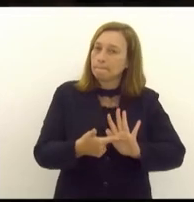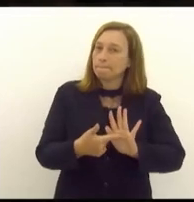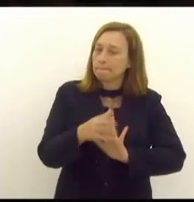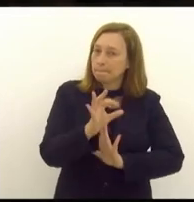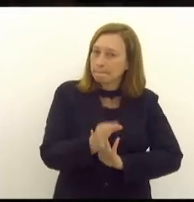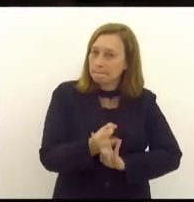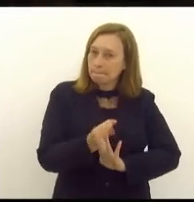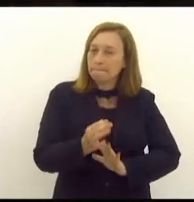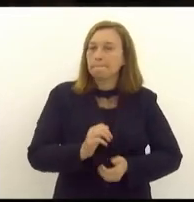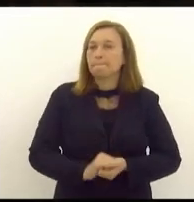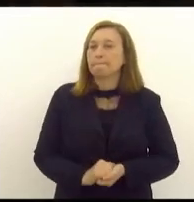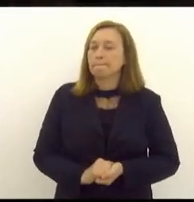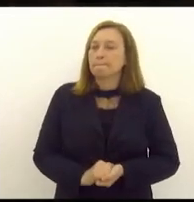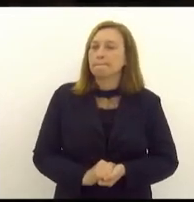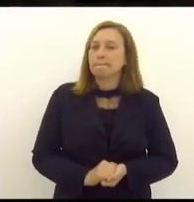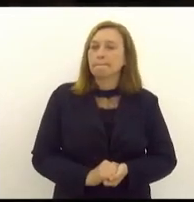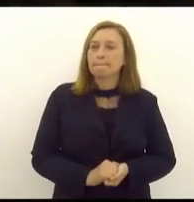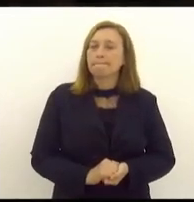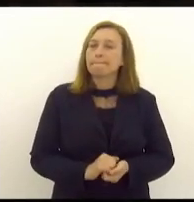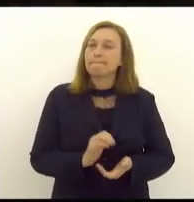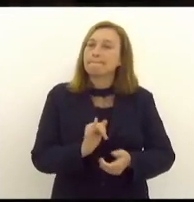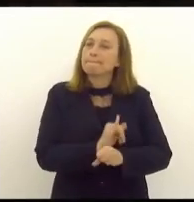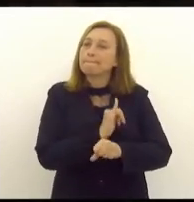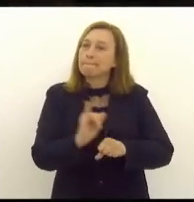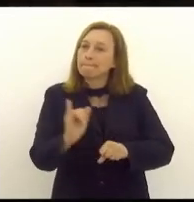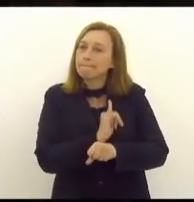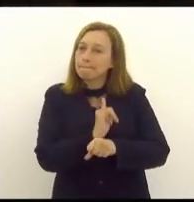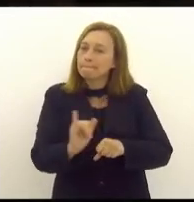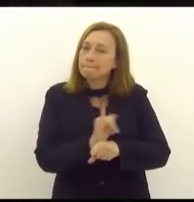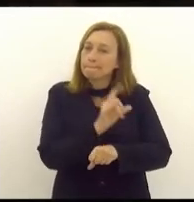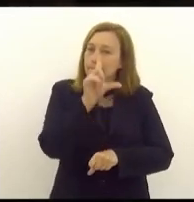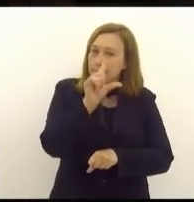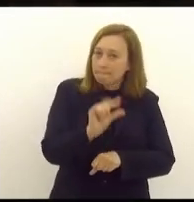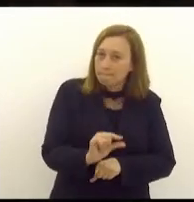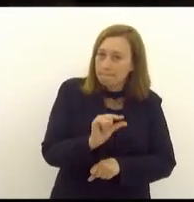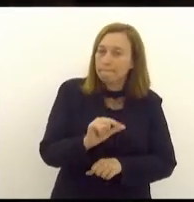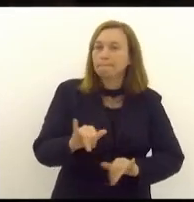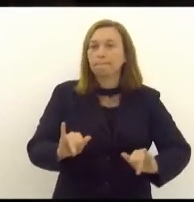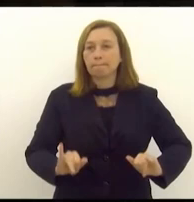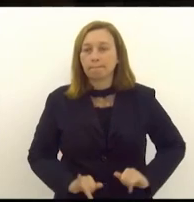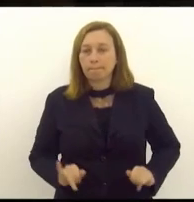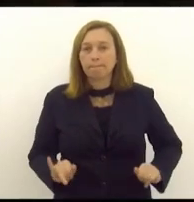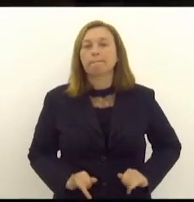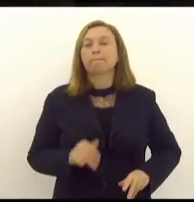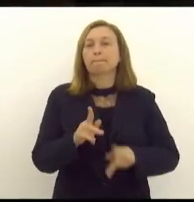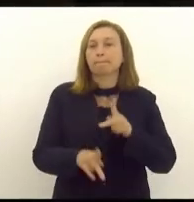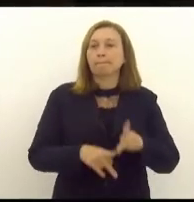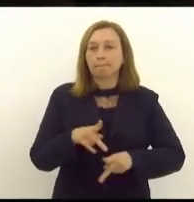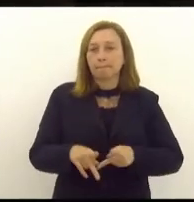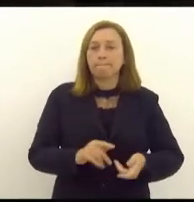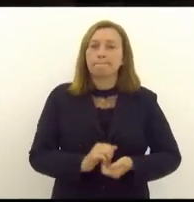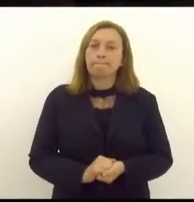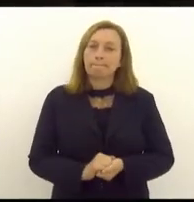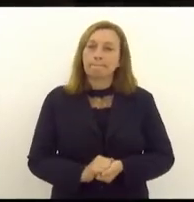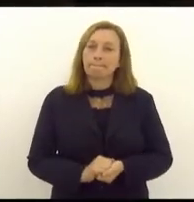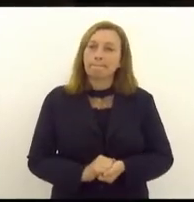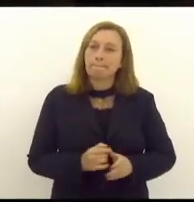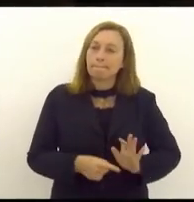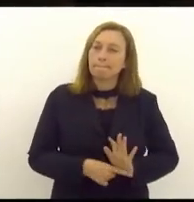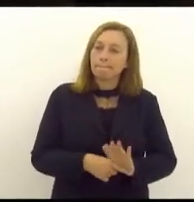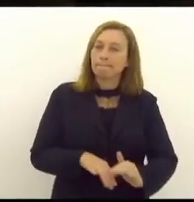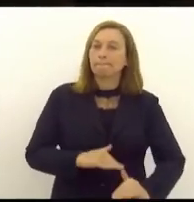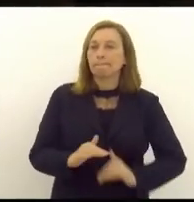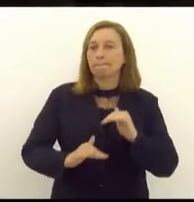concretos e medidas que possam minorar o sofrimento do nosso povo e promover